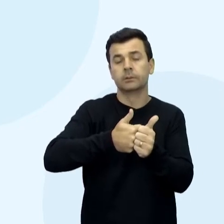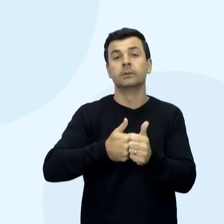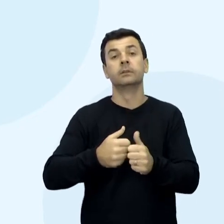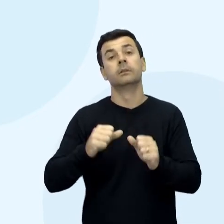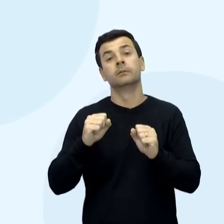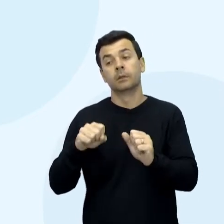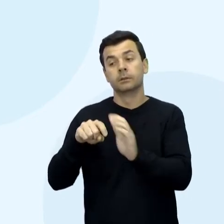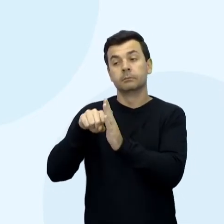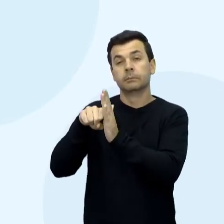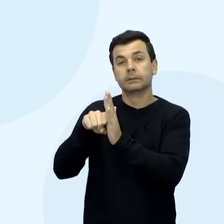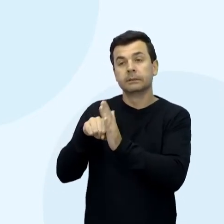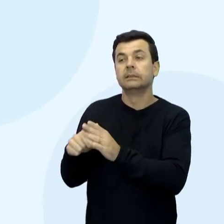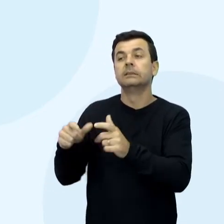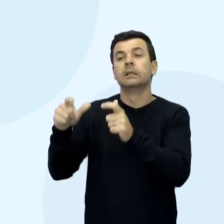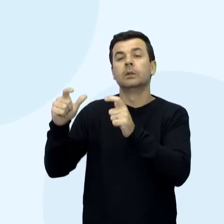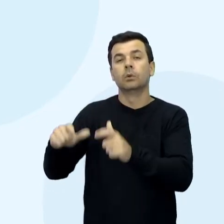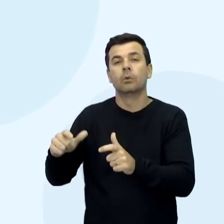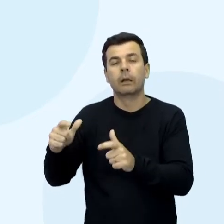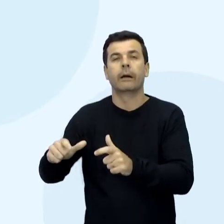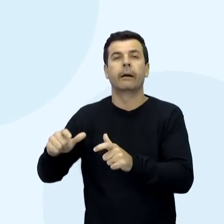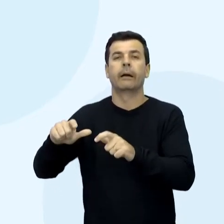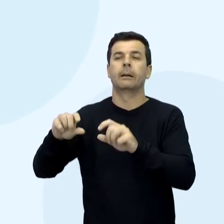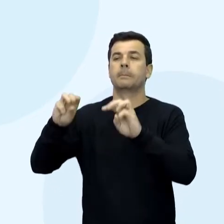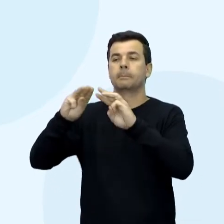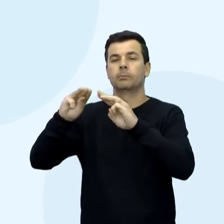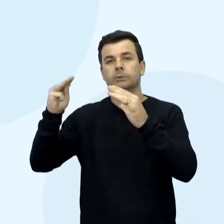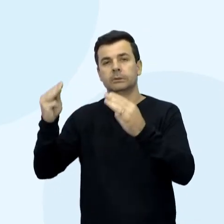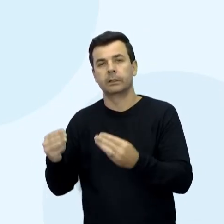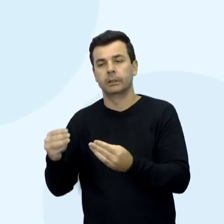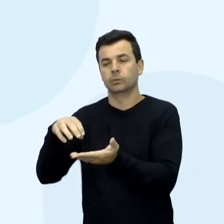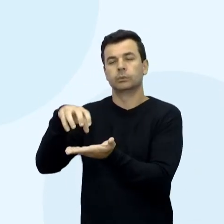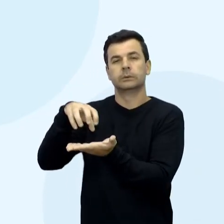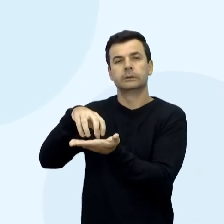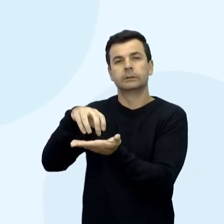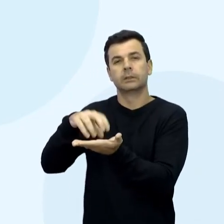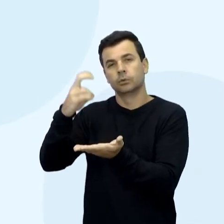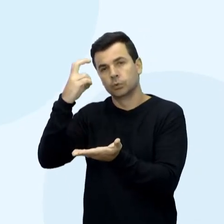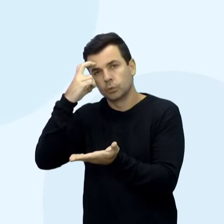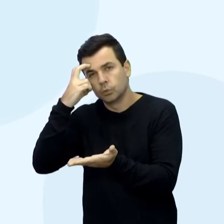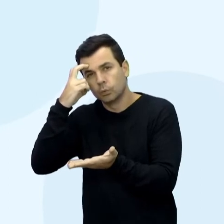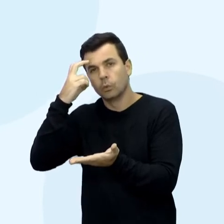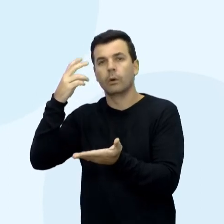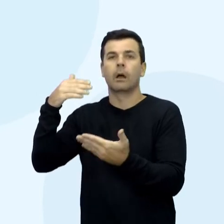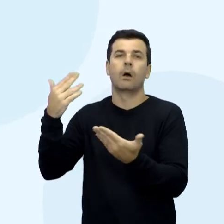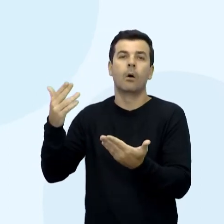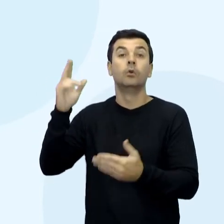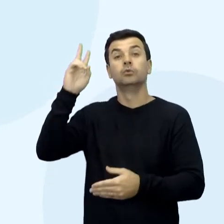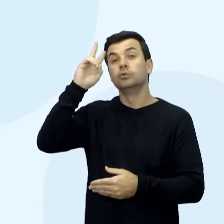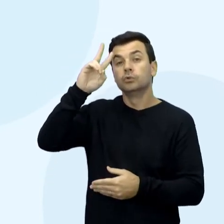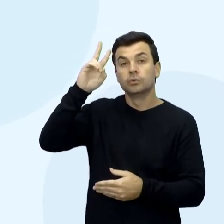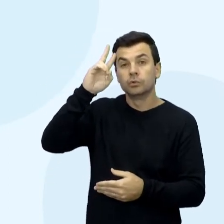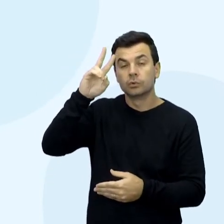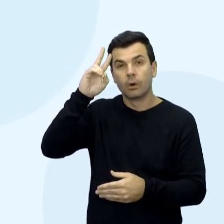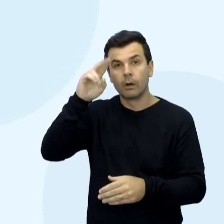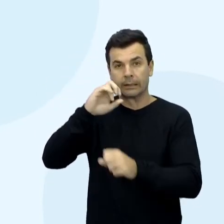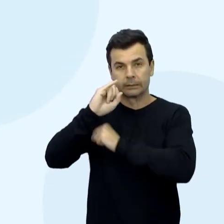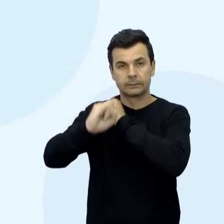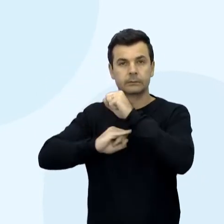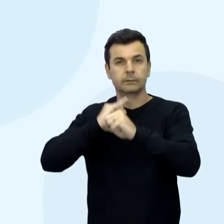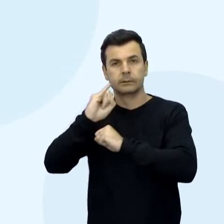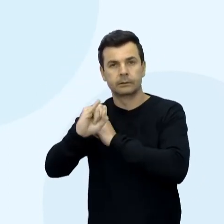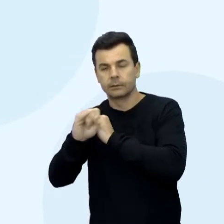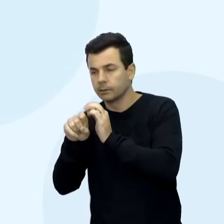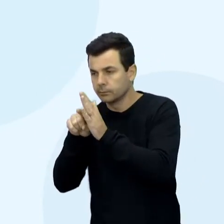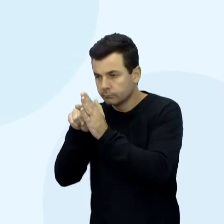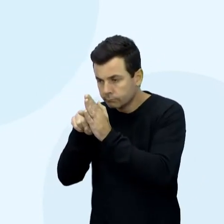pesquisar locais históricos, museus, centros culturais ou na internet em busca desses materiais, né,